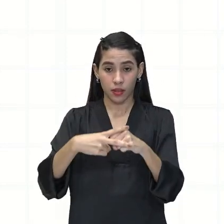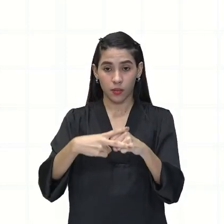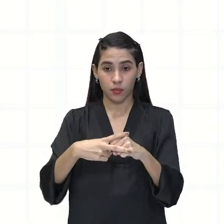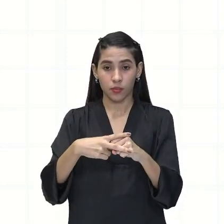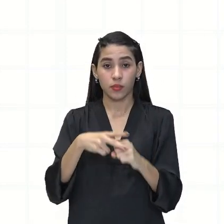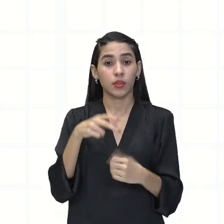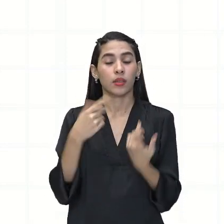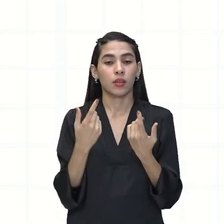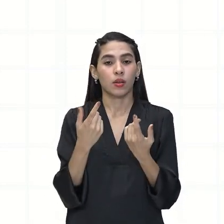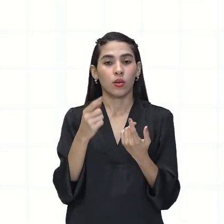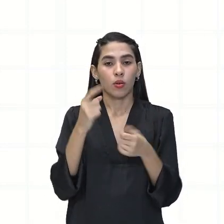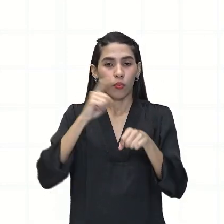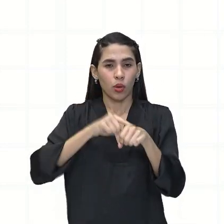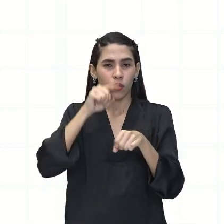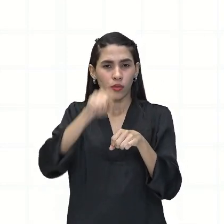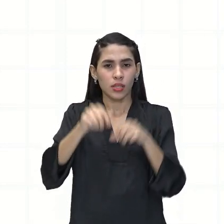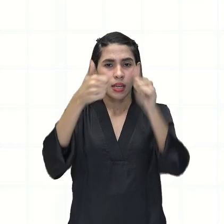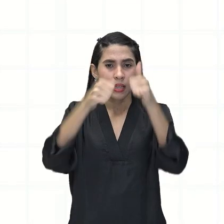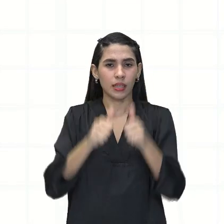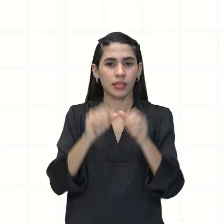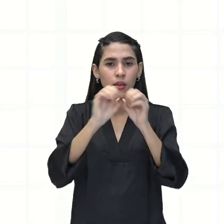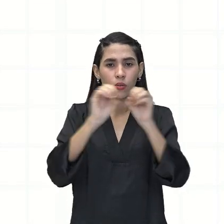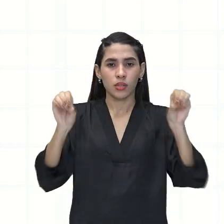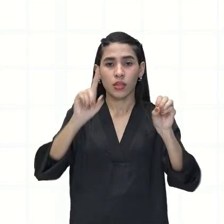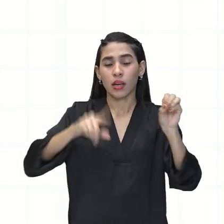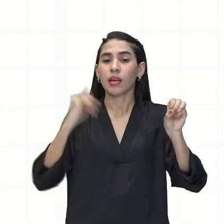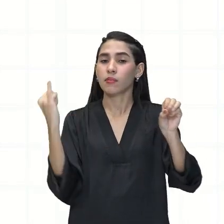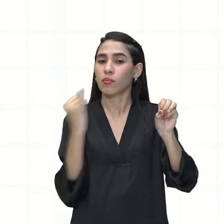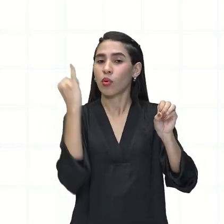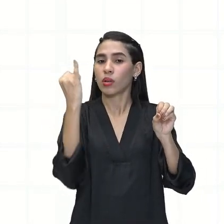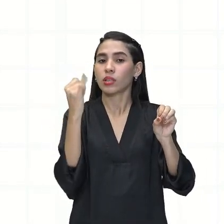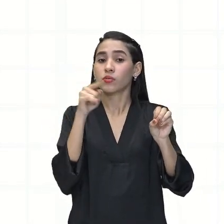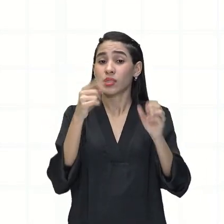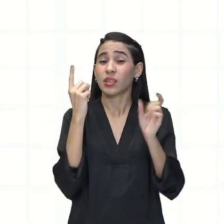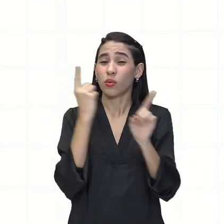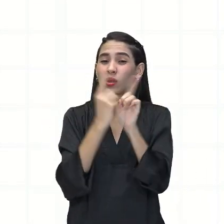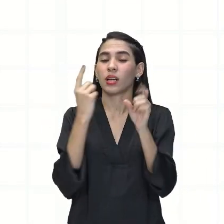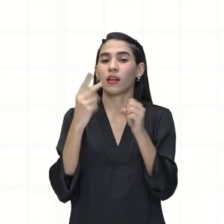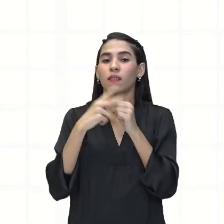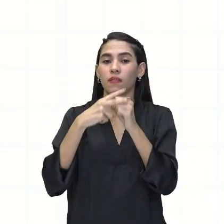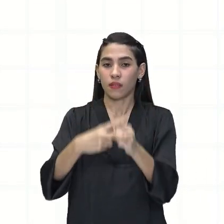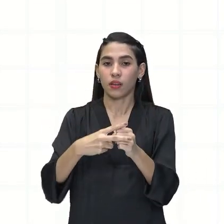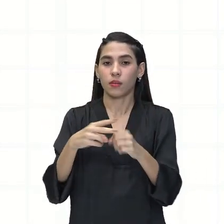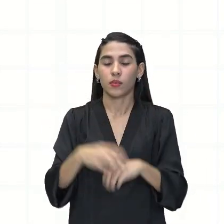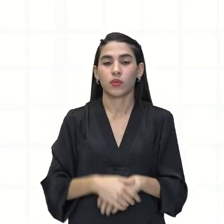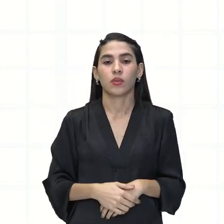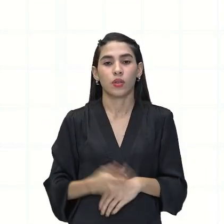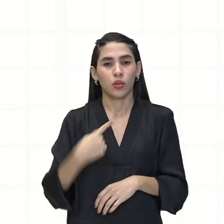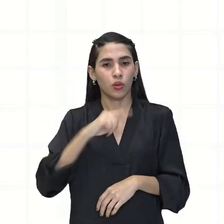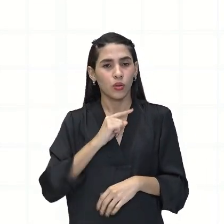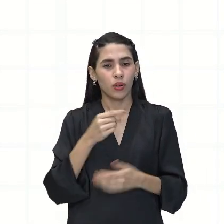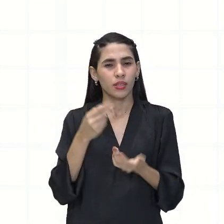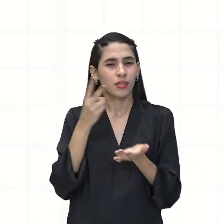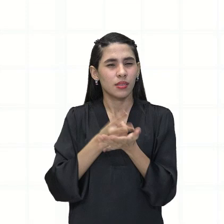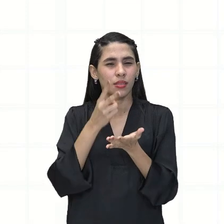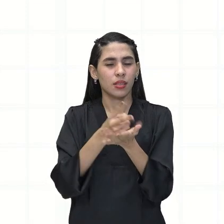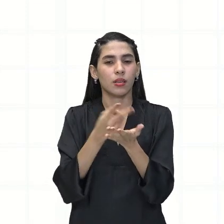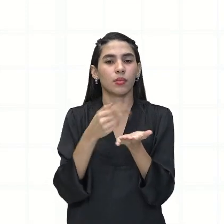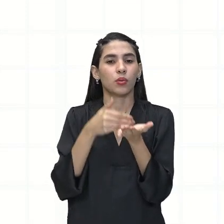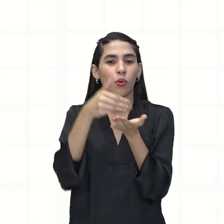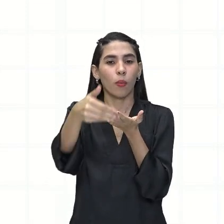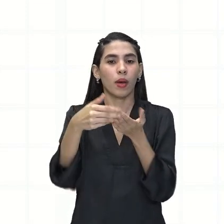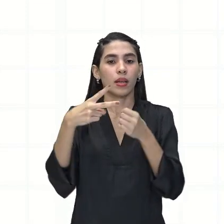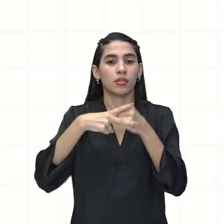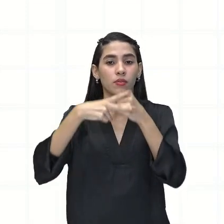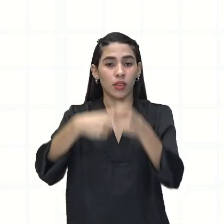gente vai analisar uma oração, né, gente, é importante a gente identificar o verbo. Então, prestando atenção que toda vez a gente começa pelo verbo, porque o verbo é o